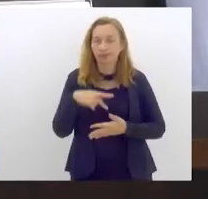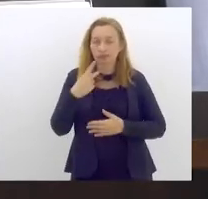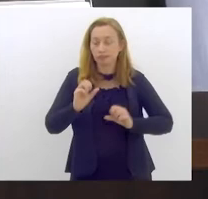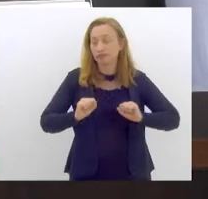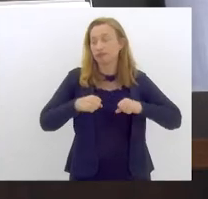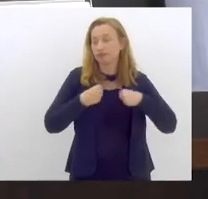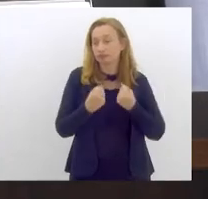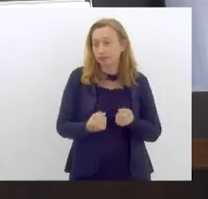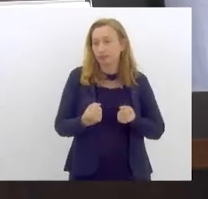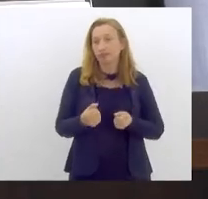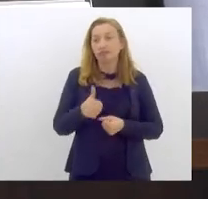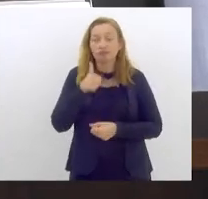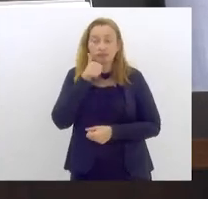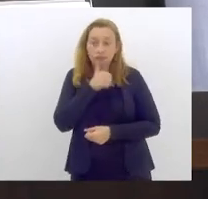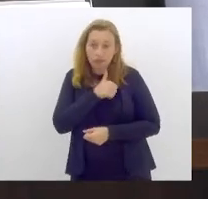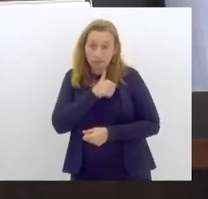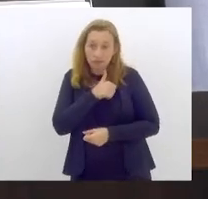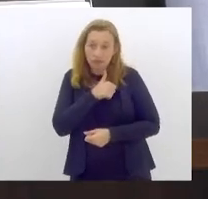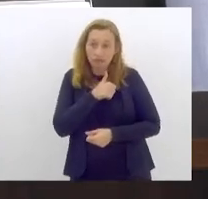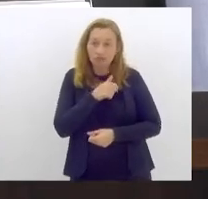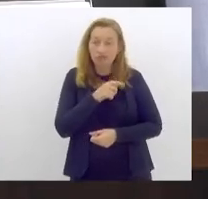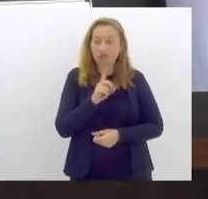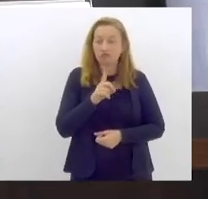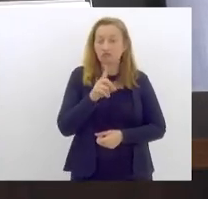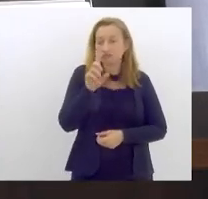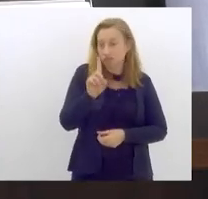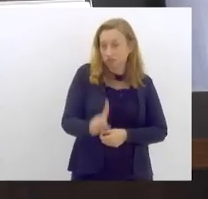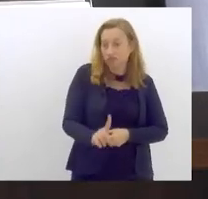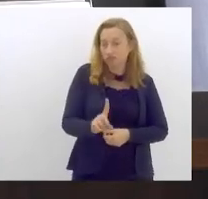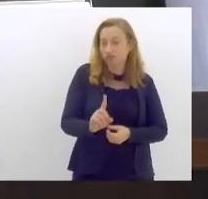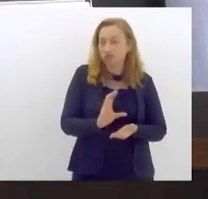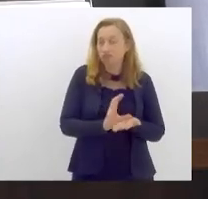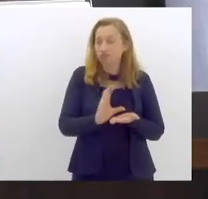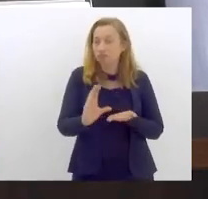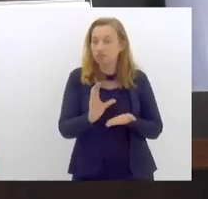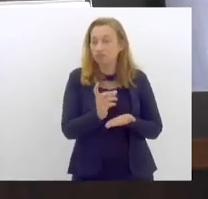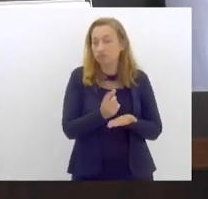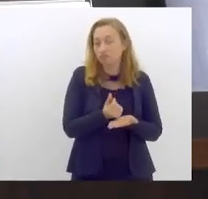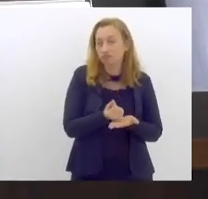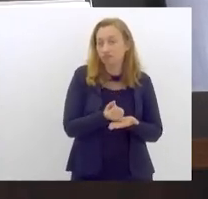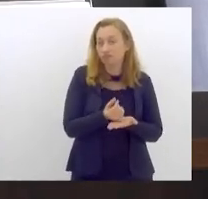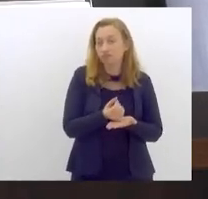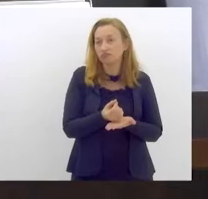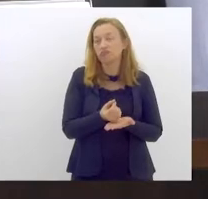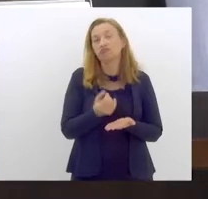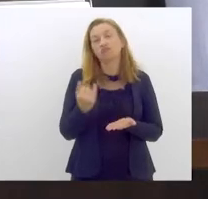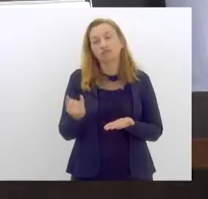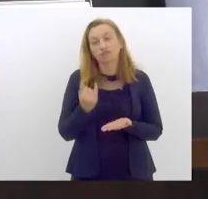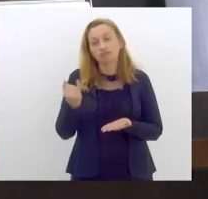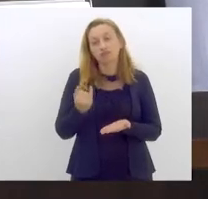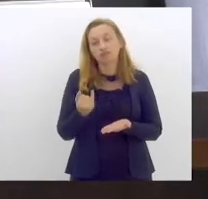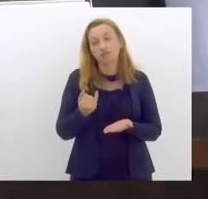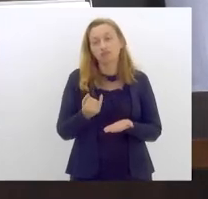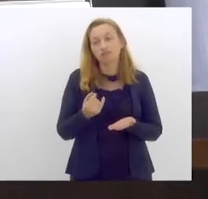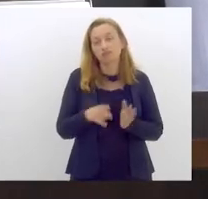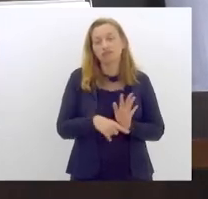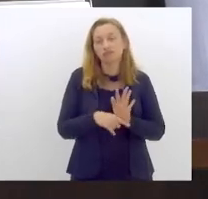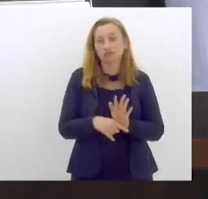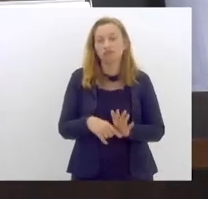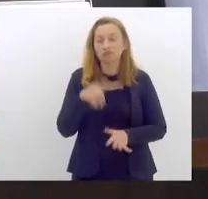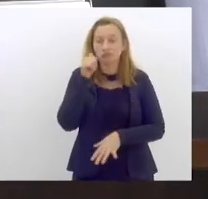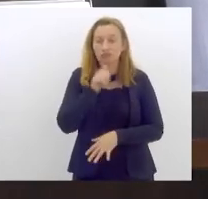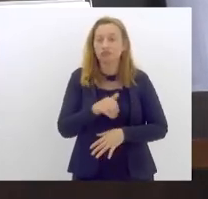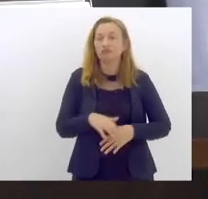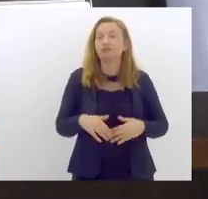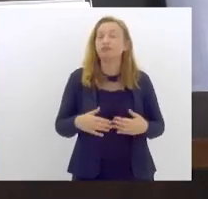defensor das mulheres não garantiu recursos financeiros necessários para respaldar a vida das mulheres